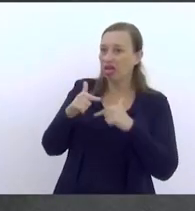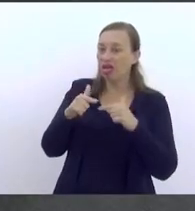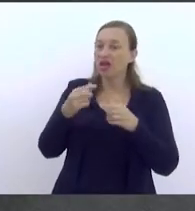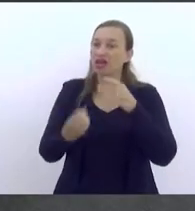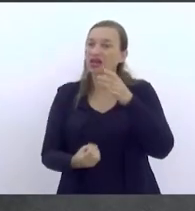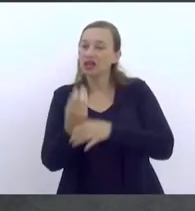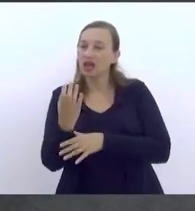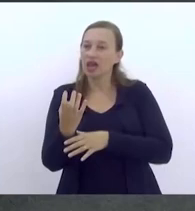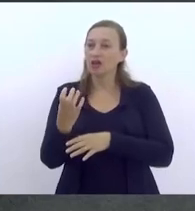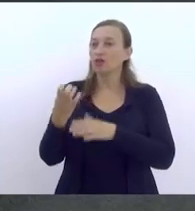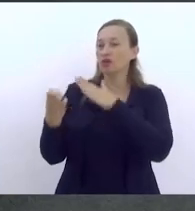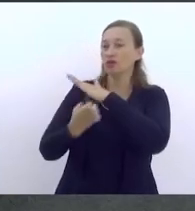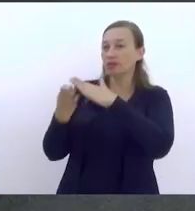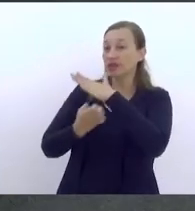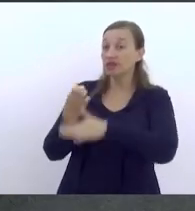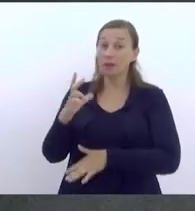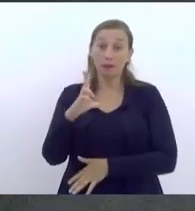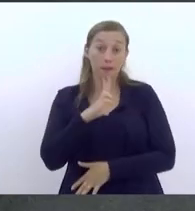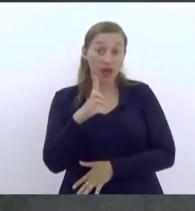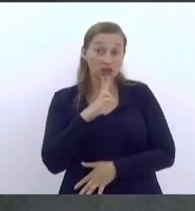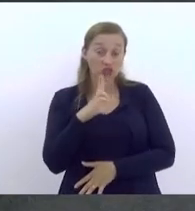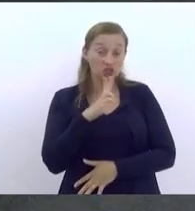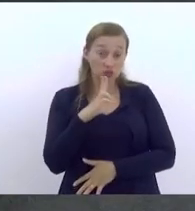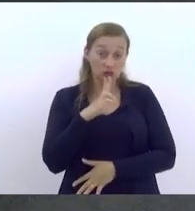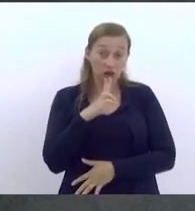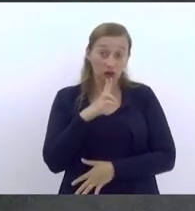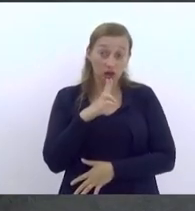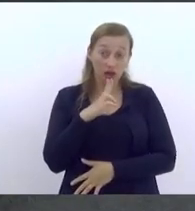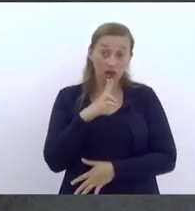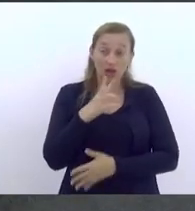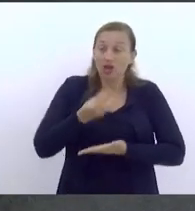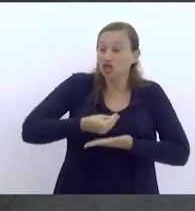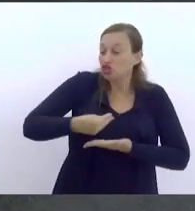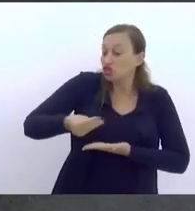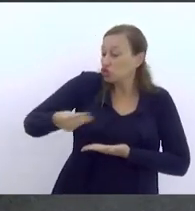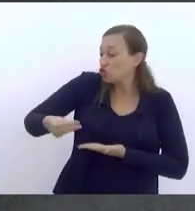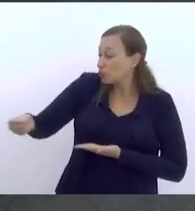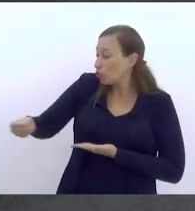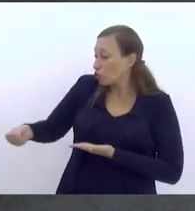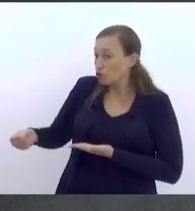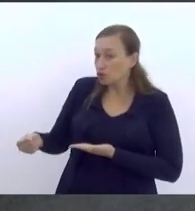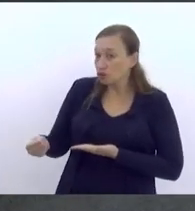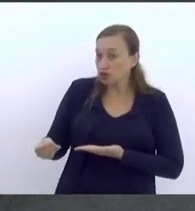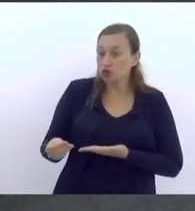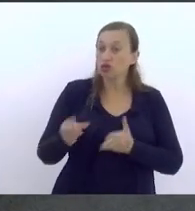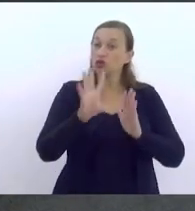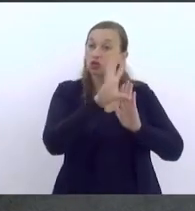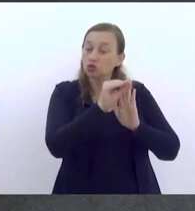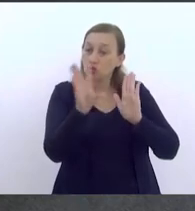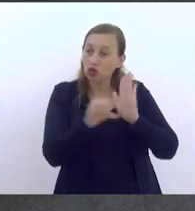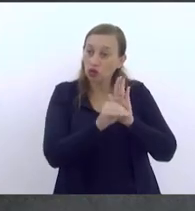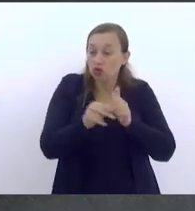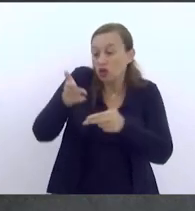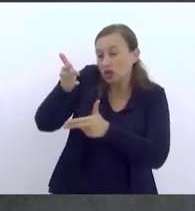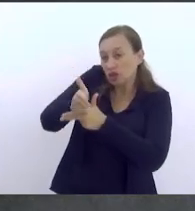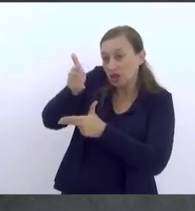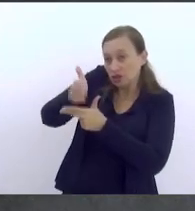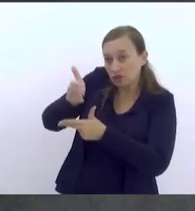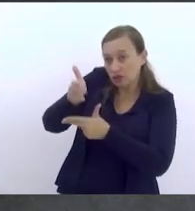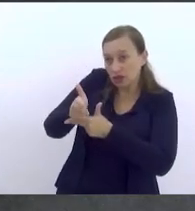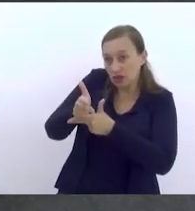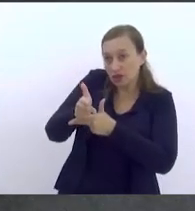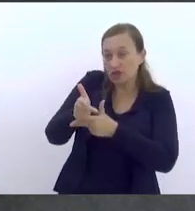empresa individual que fomenta a distribuição desses conteúdos e desses vídeos nas suas